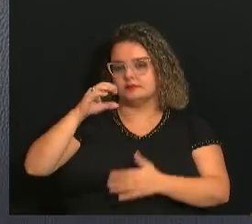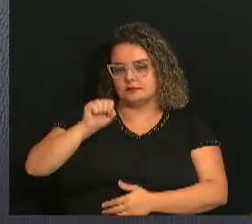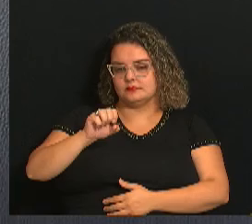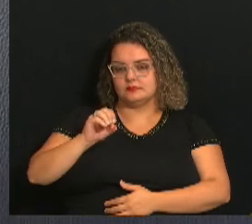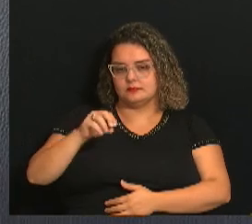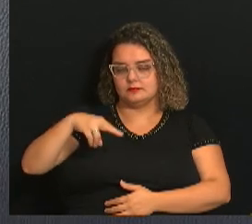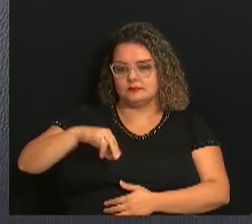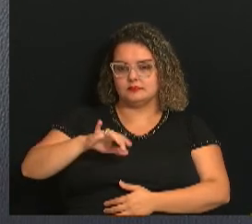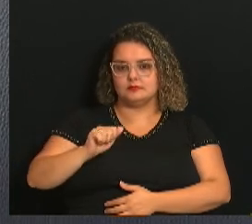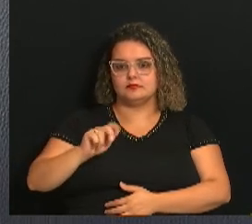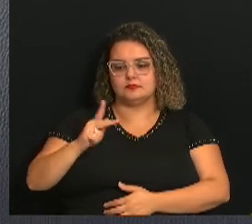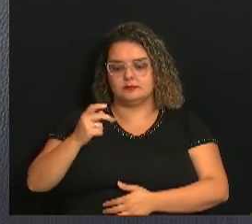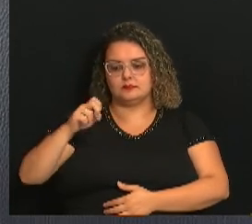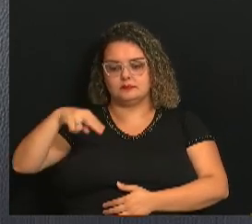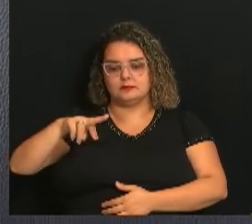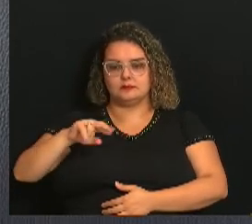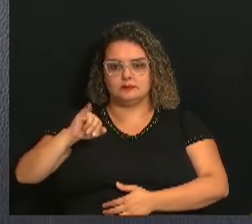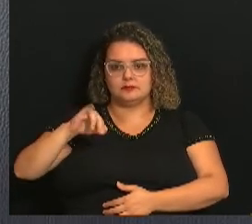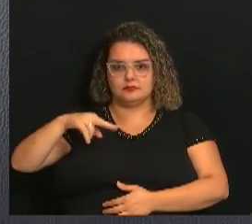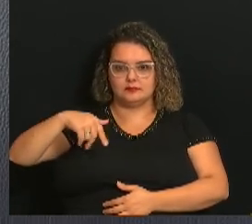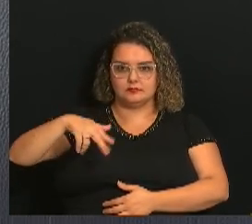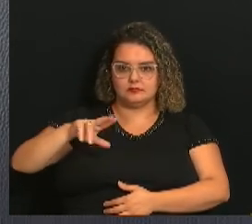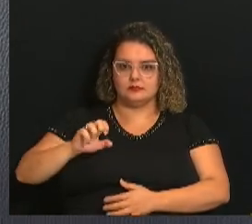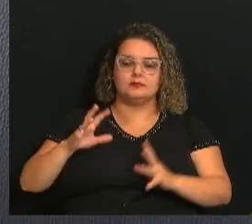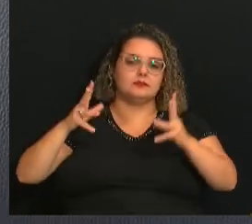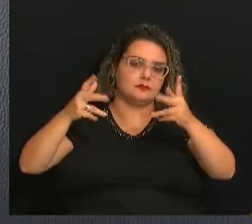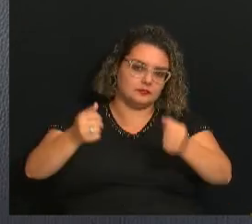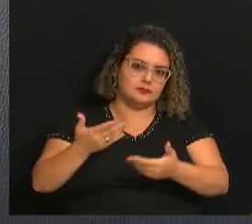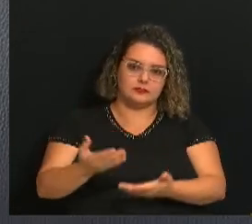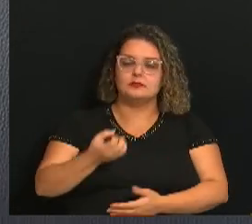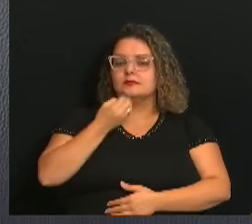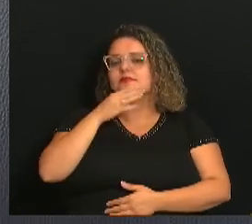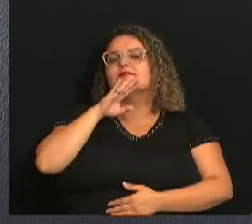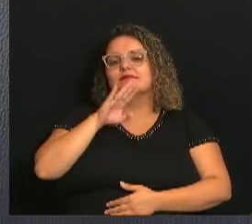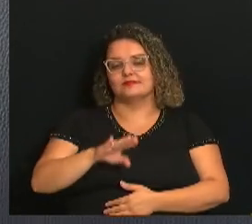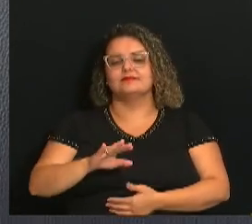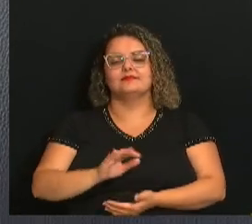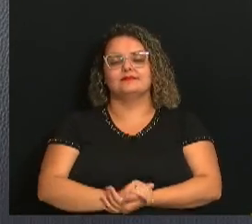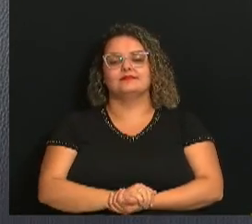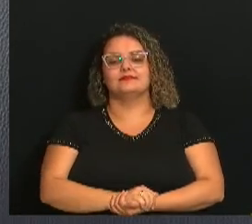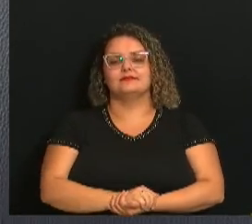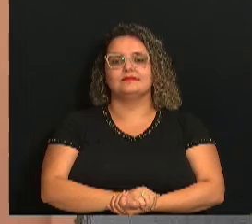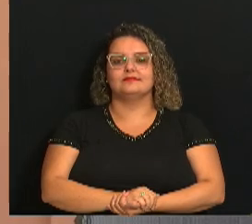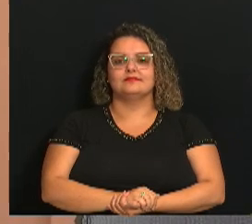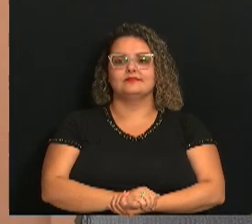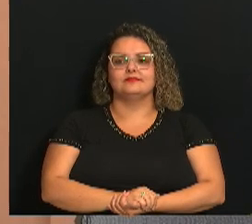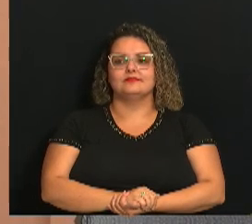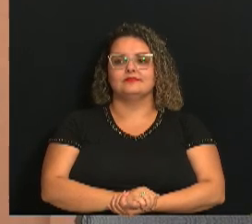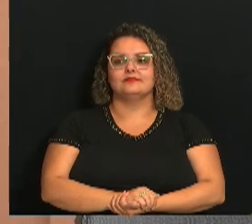o Henrique, obrigada a todas e todos e tenham uma boa tarde.